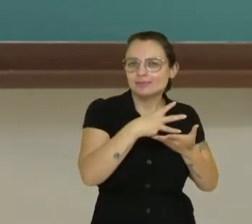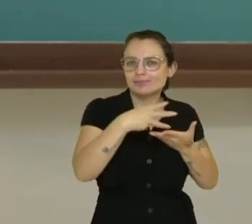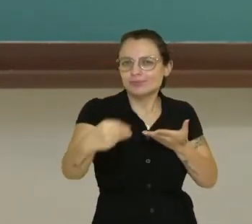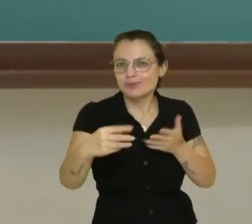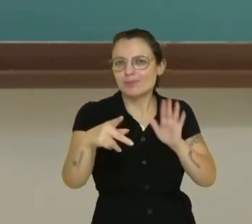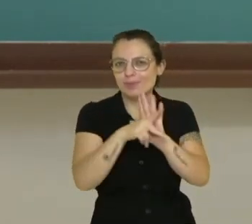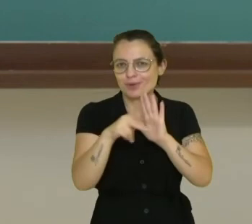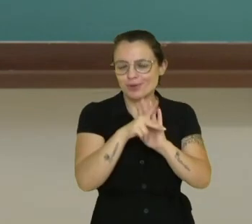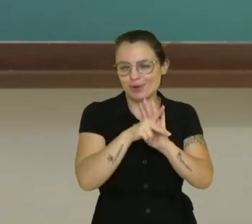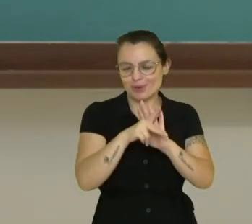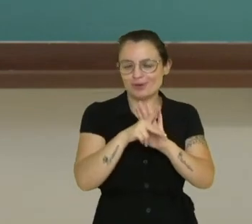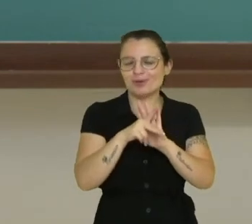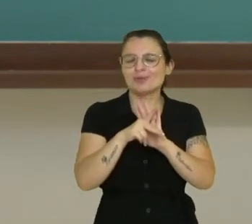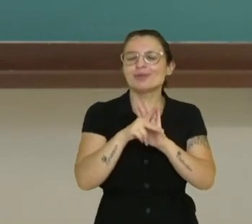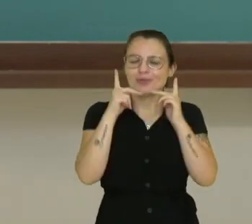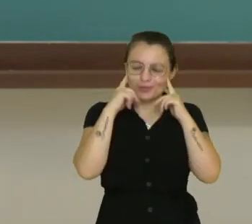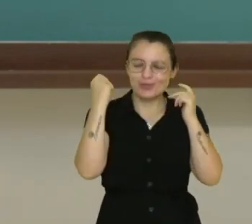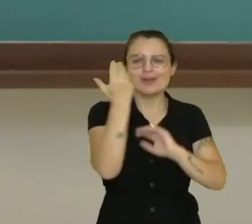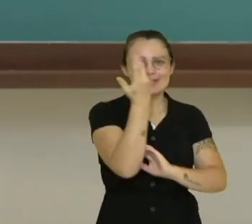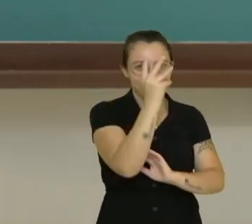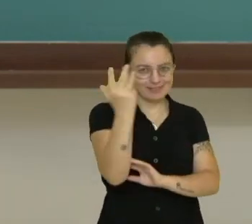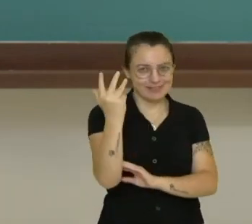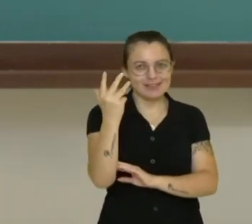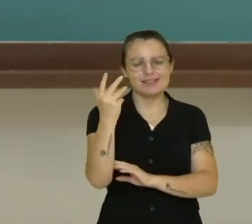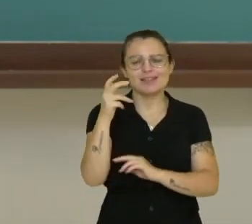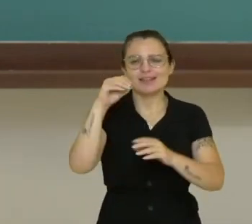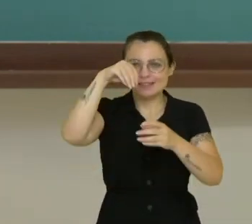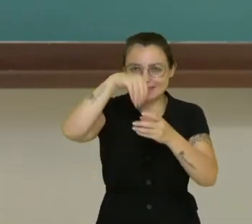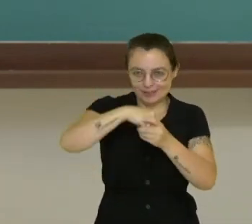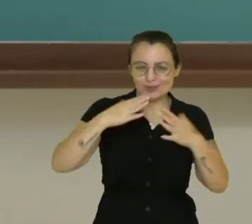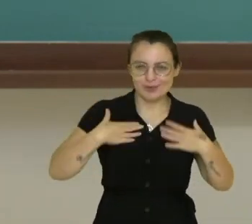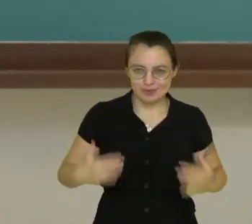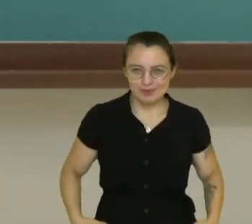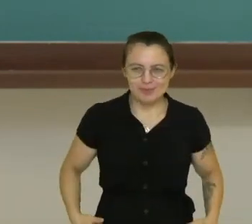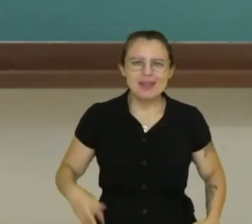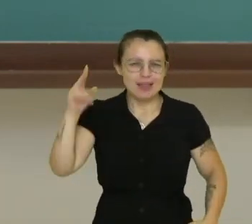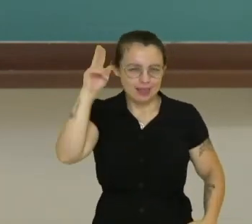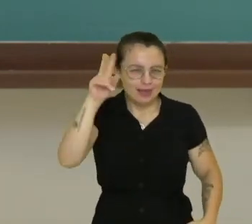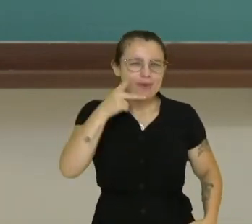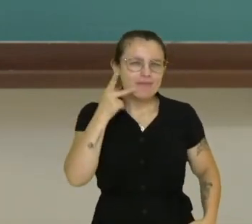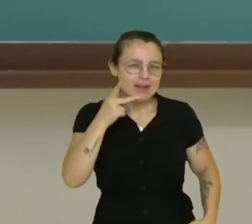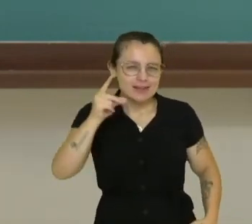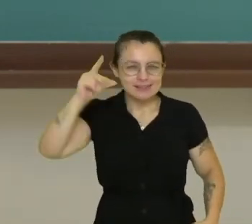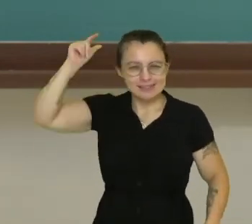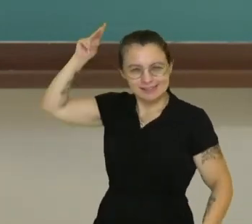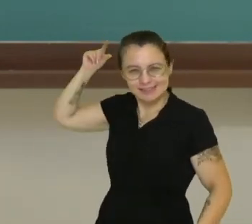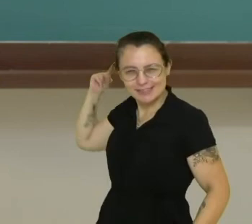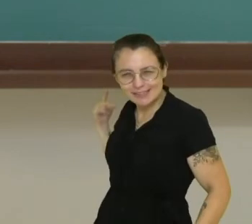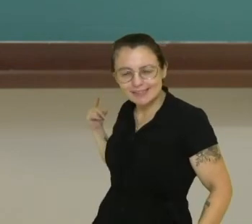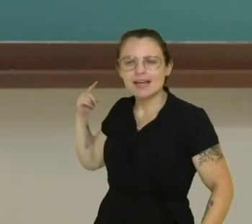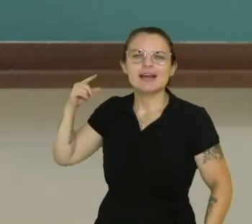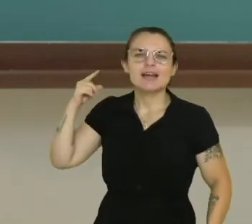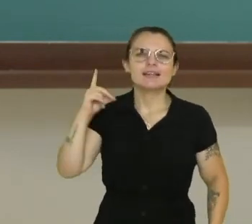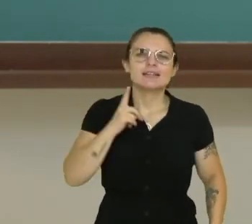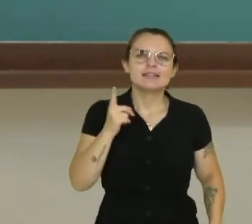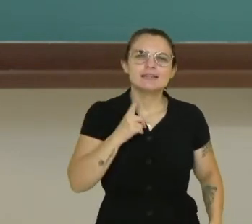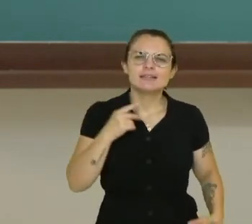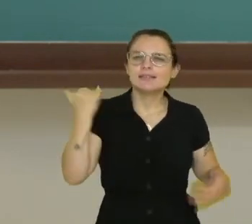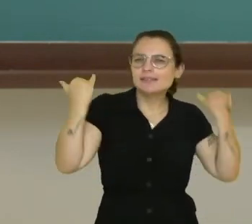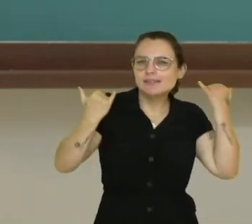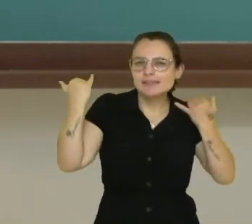natureza no corpo. Lembra que eu falei que na antiguidade, nos tempos primitivos, o homem ouvia os sons à sua volta e